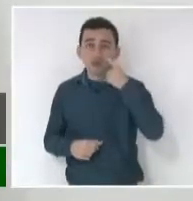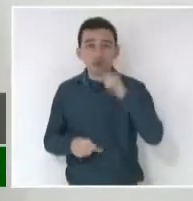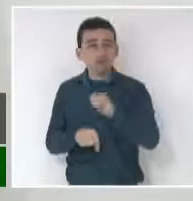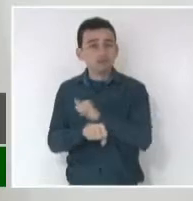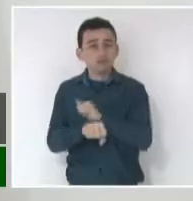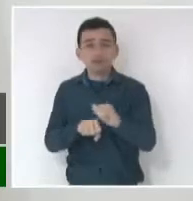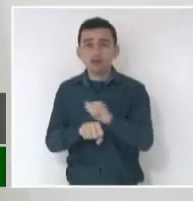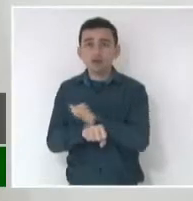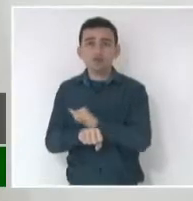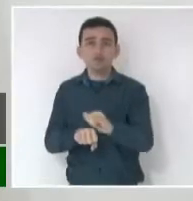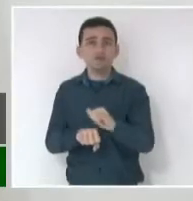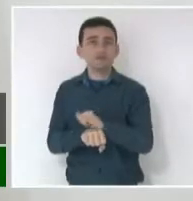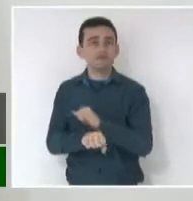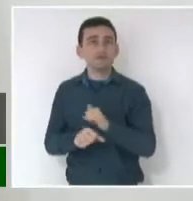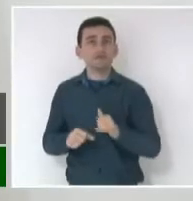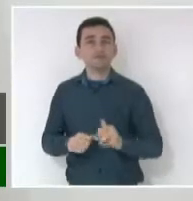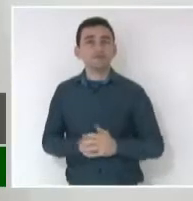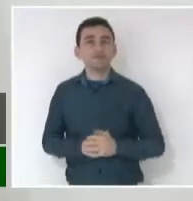alternativas,